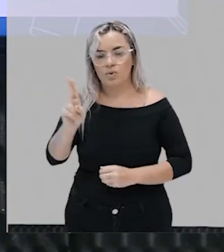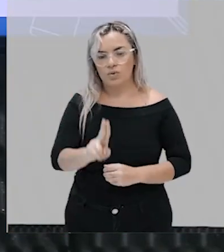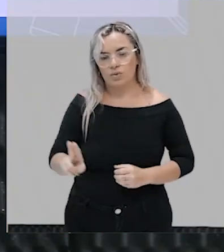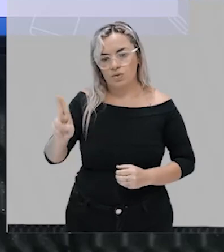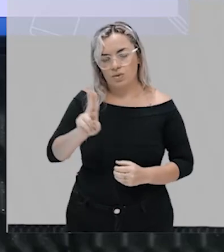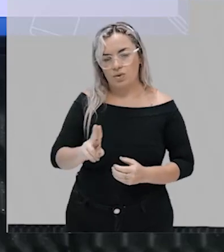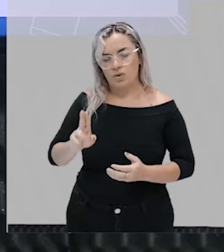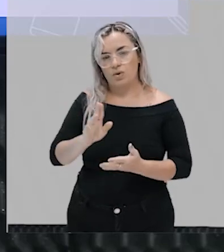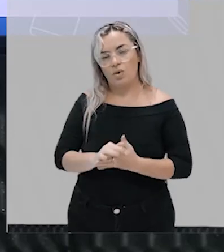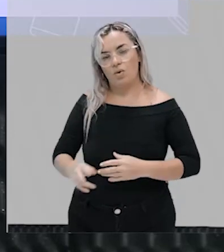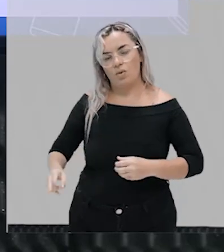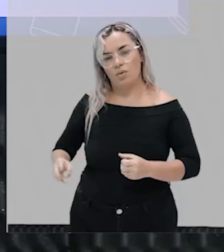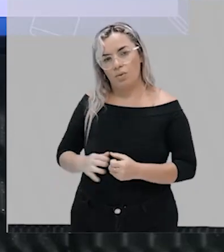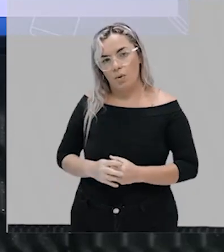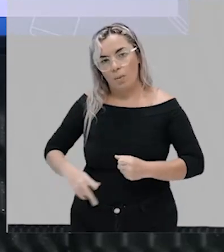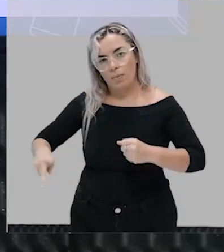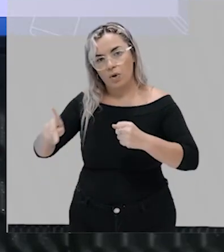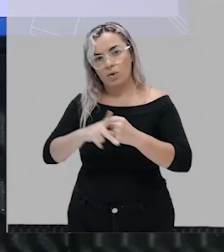porque eu não posso iniciar uma oração